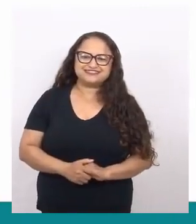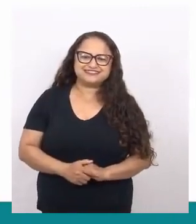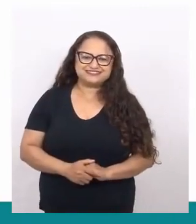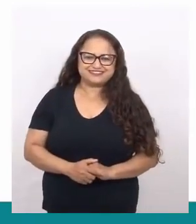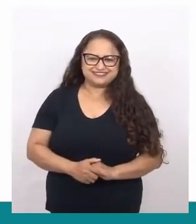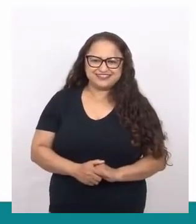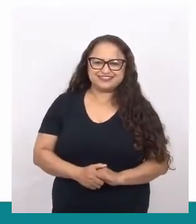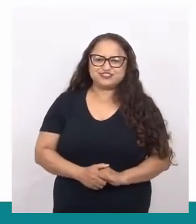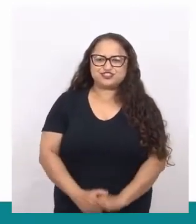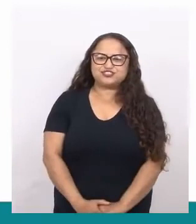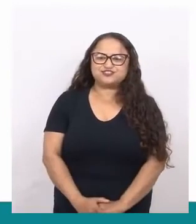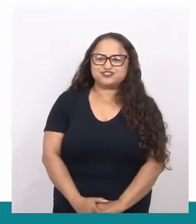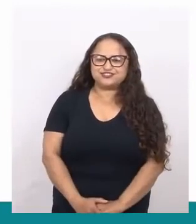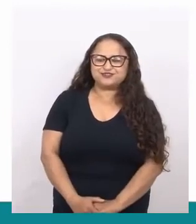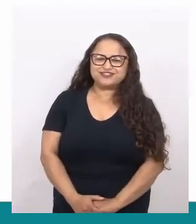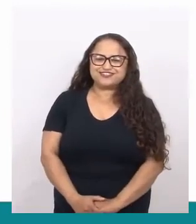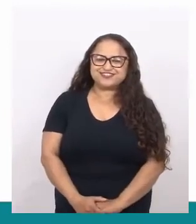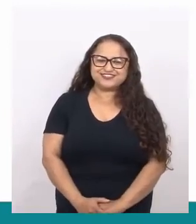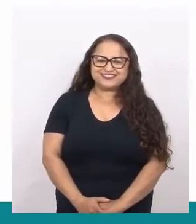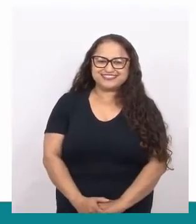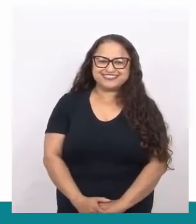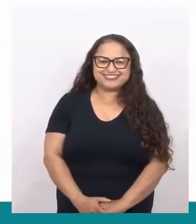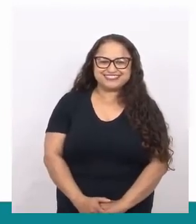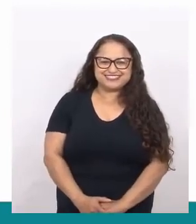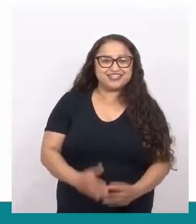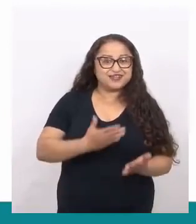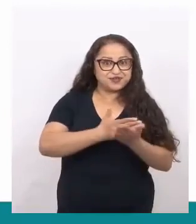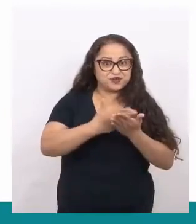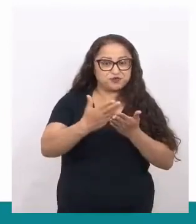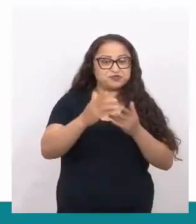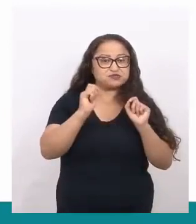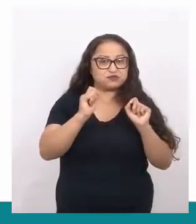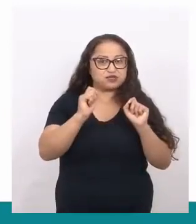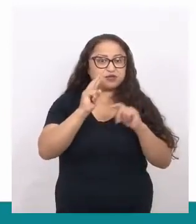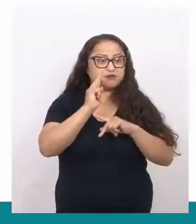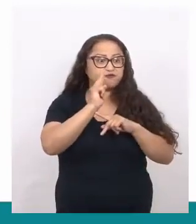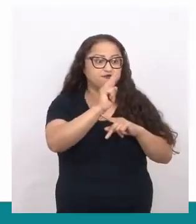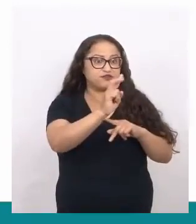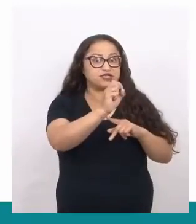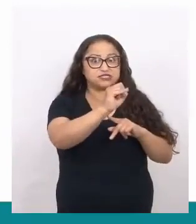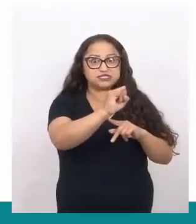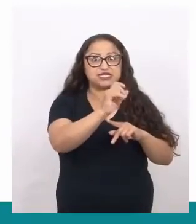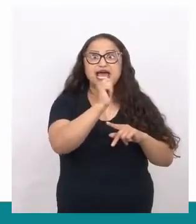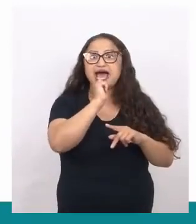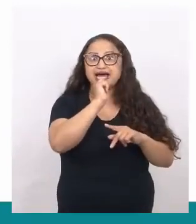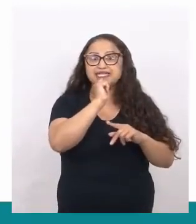Pode passar, por favor? Bom, a gente vai começar então com a conferência do saldo.